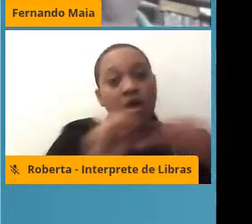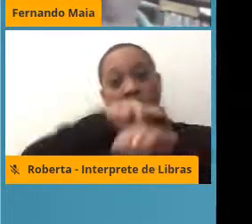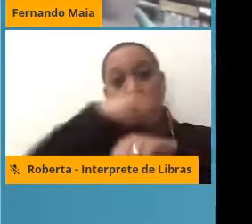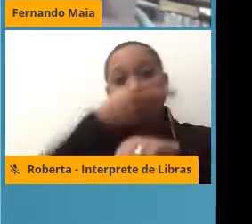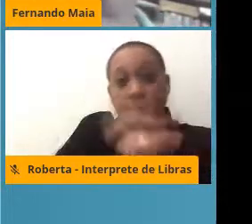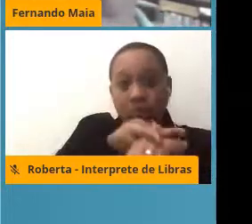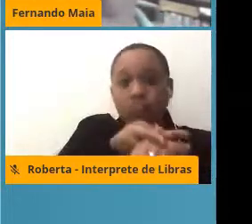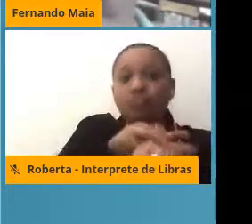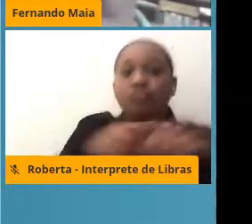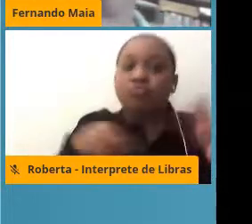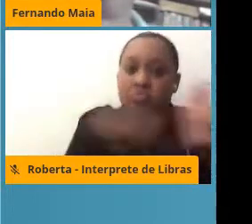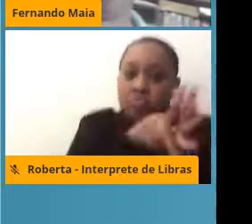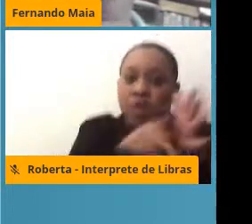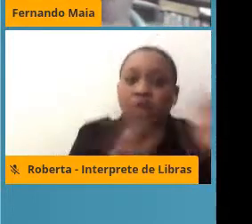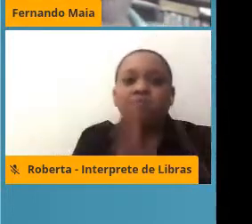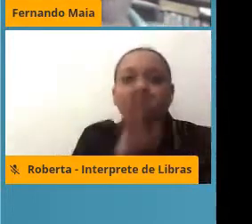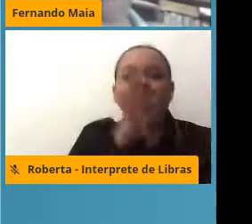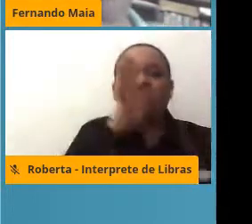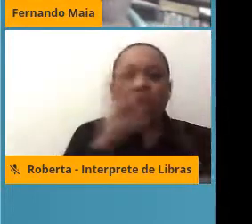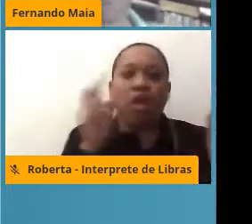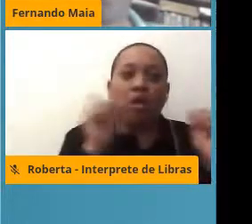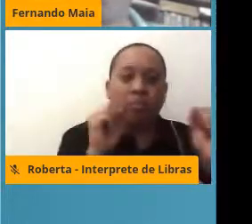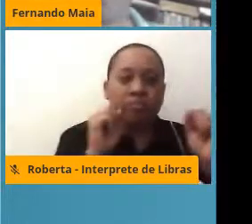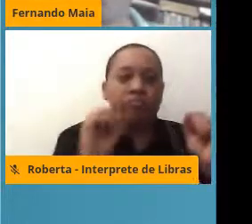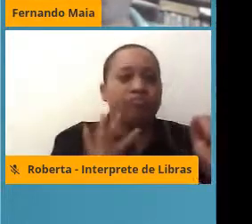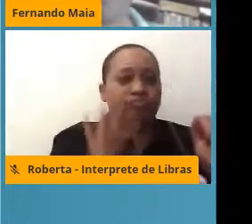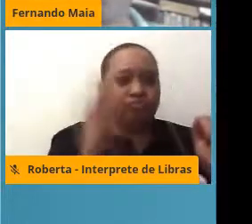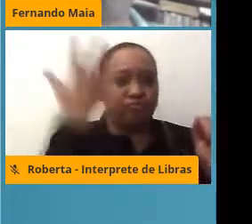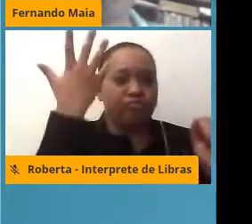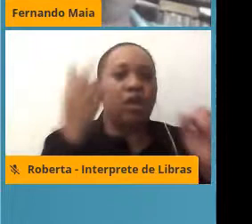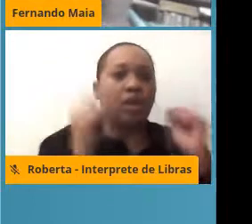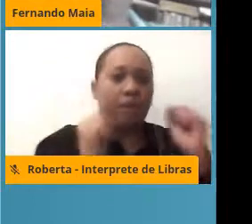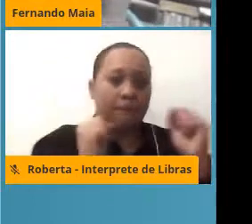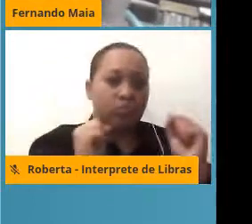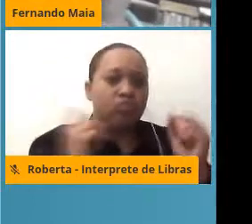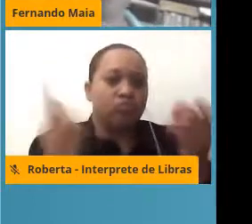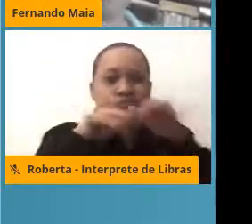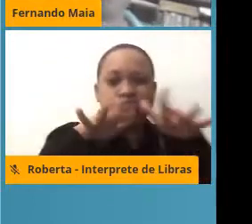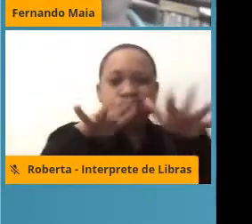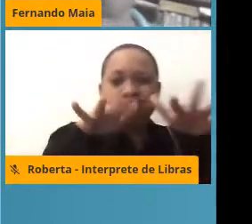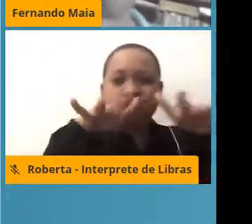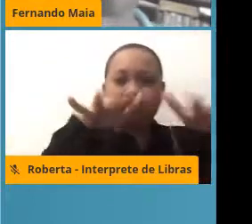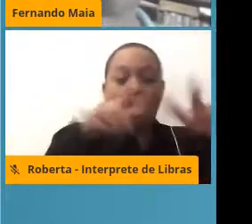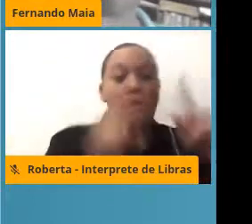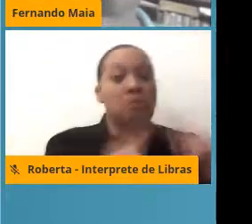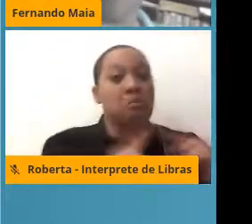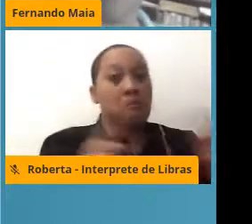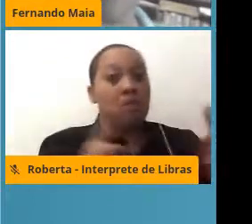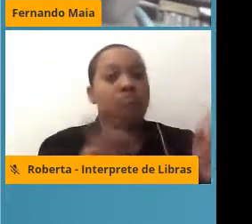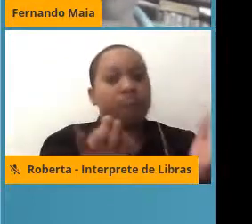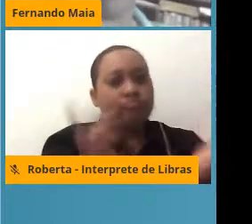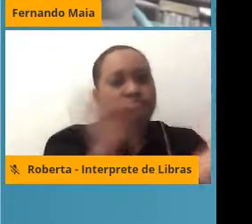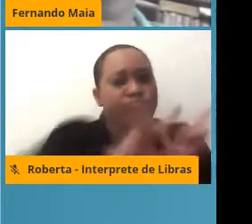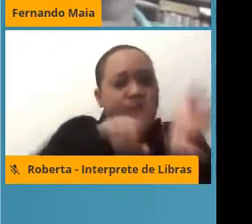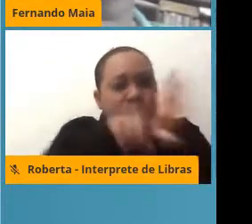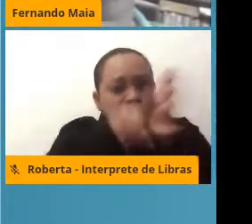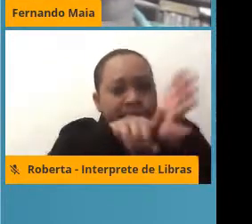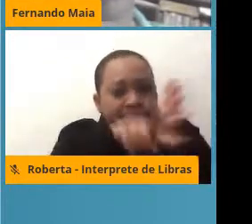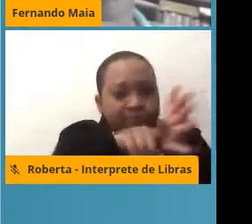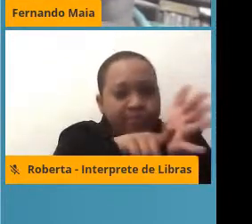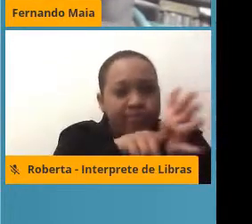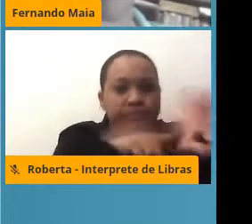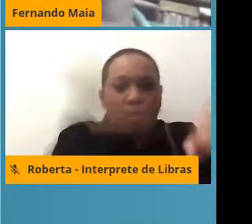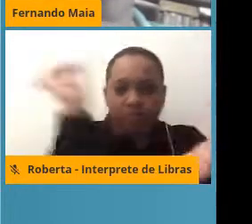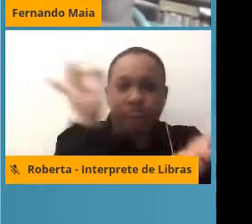sido de propósito que ele tenha se disseminado. A versão oficial que